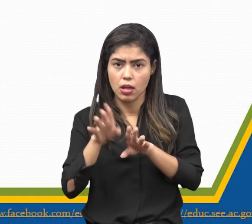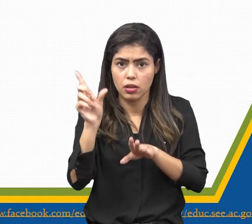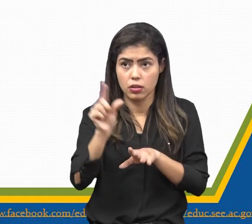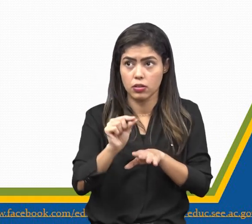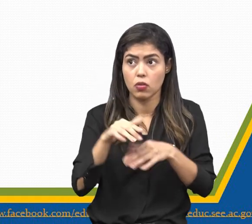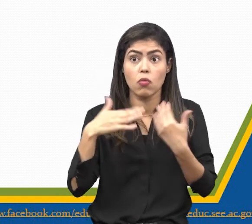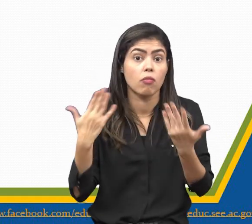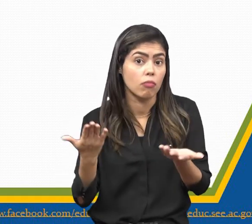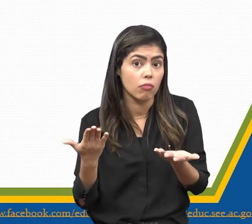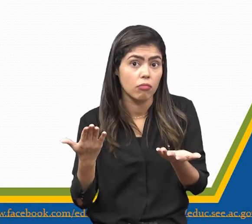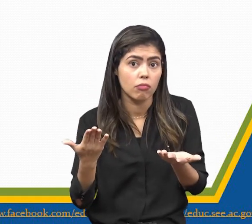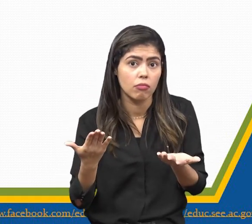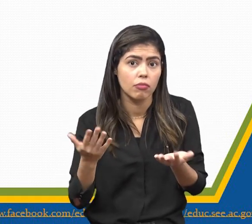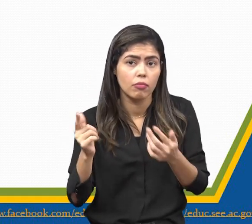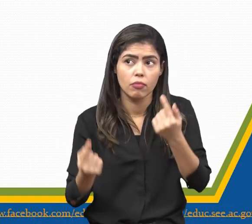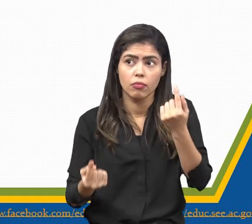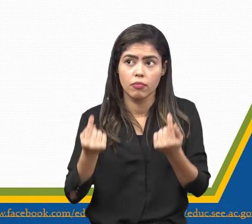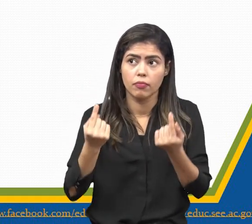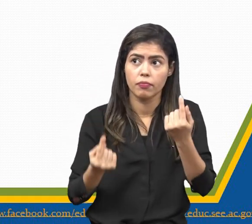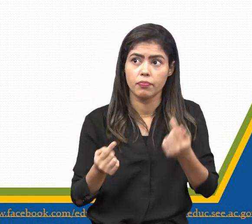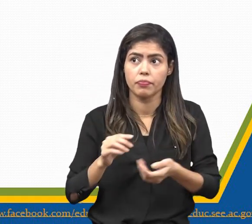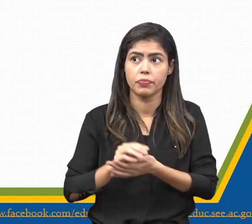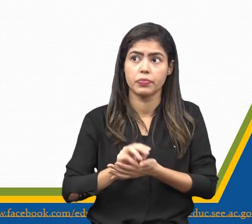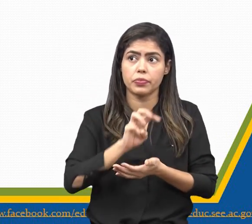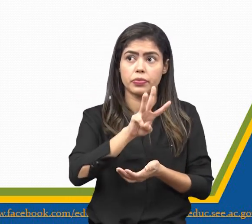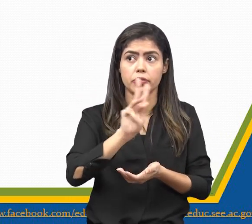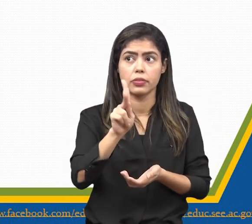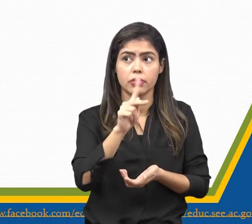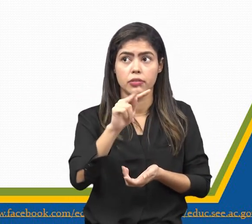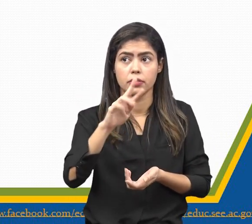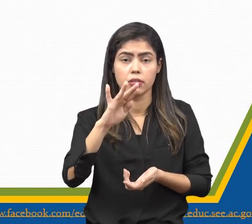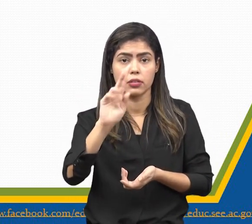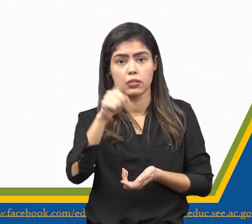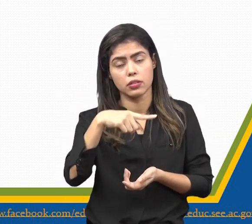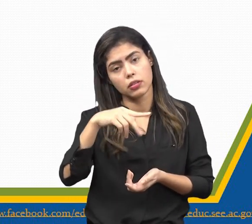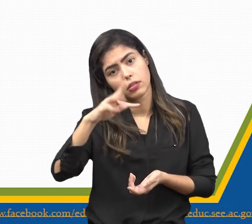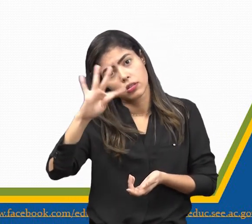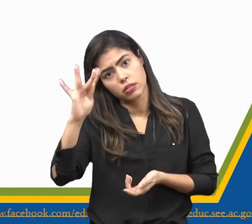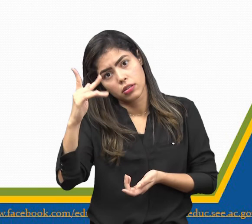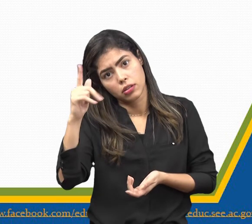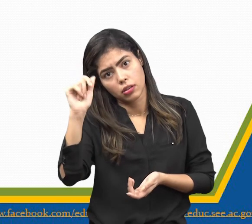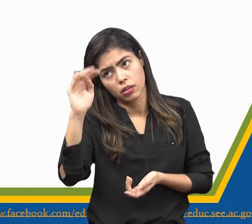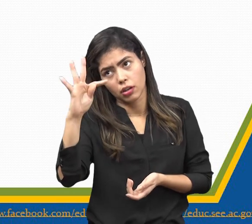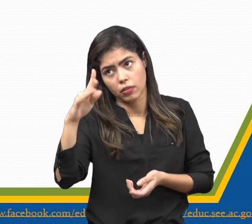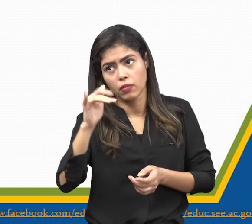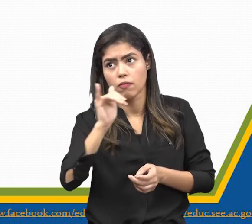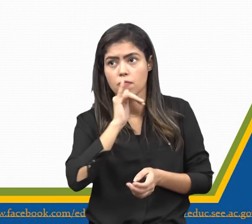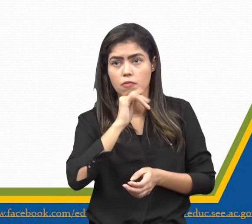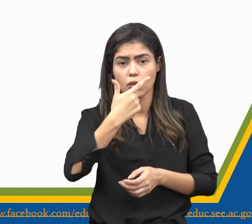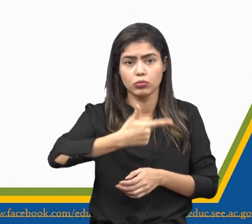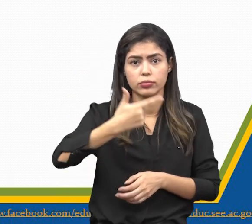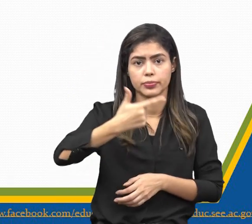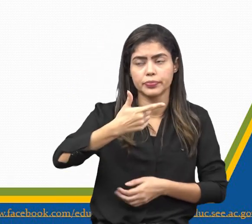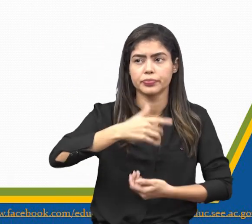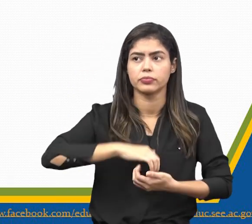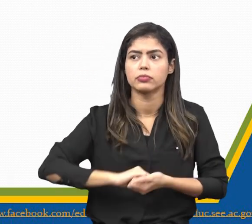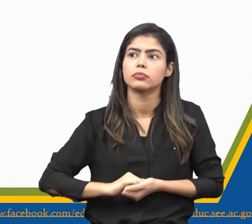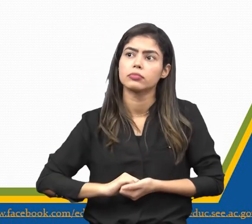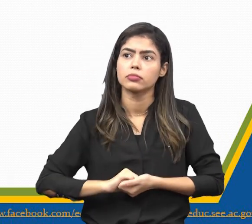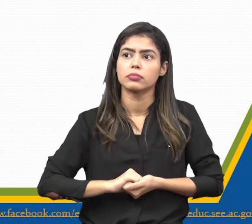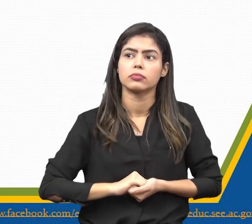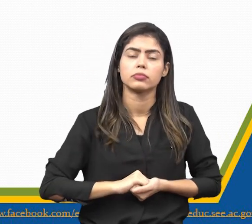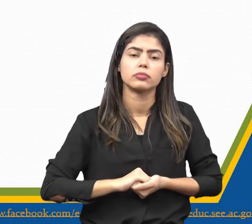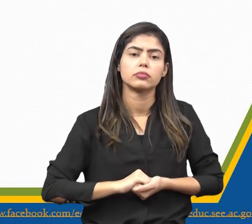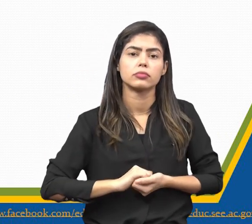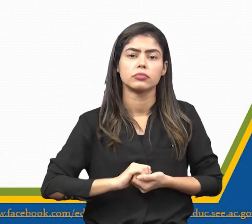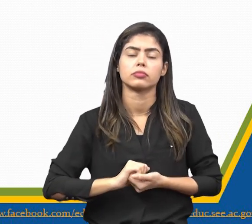ou which ou that. E aí tá aí o exemplo para você. I made this cake with the recipe